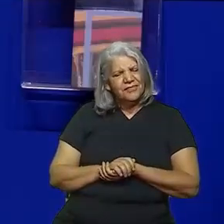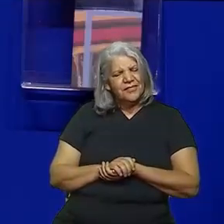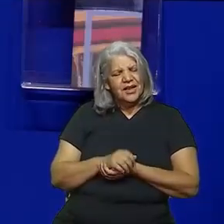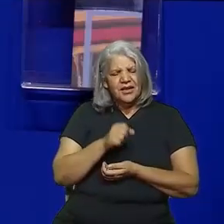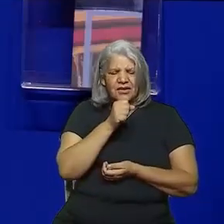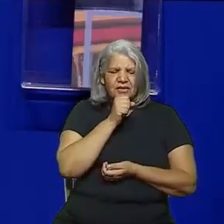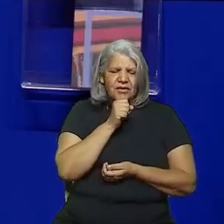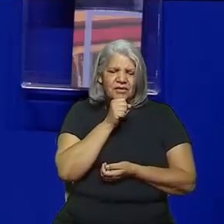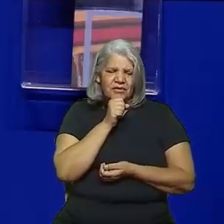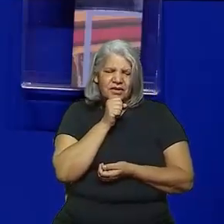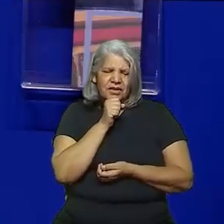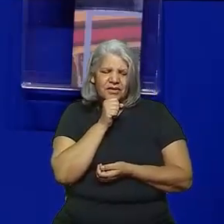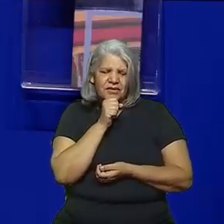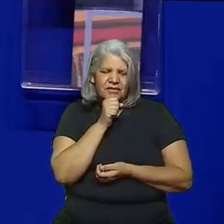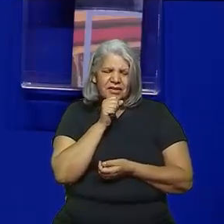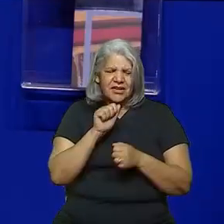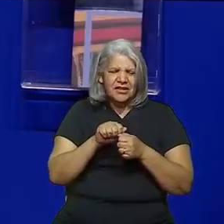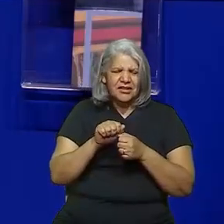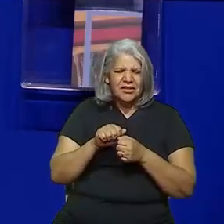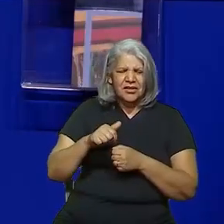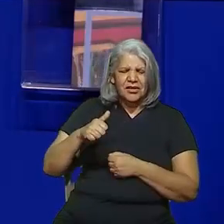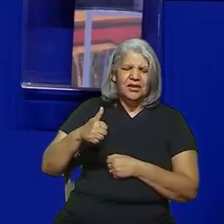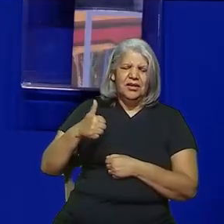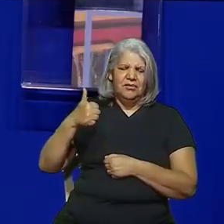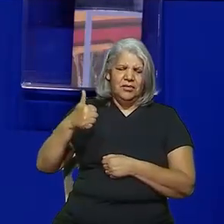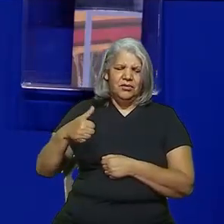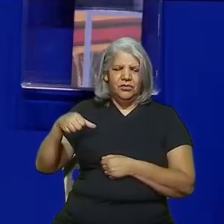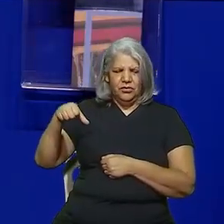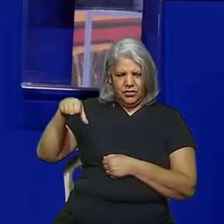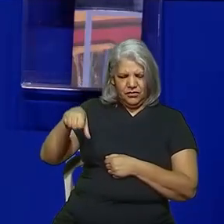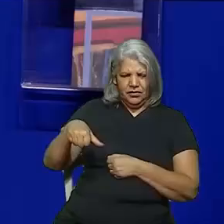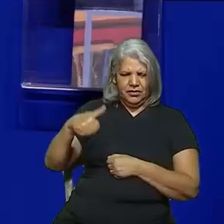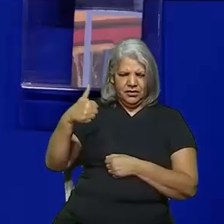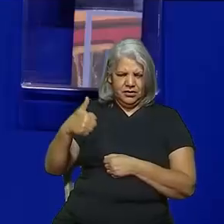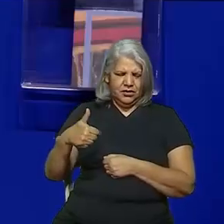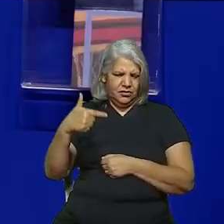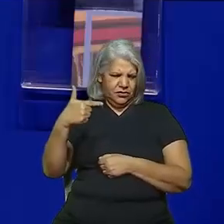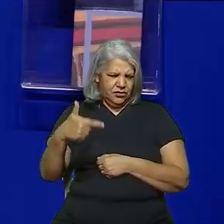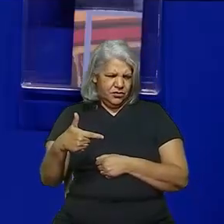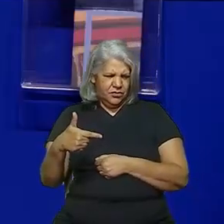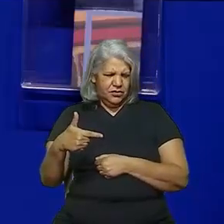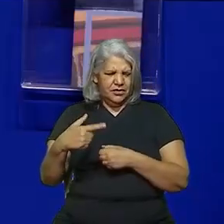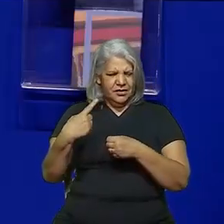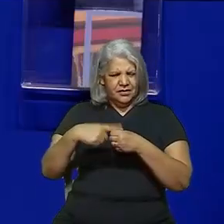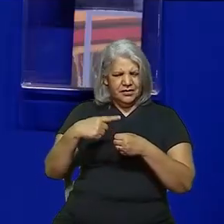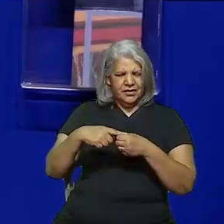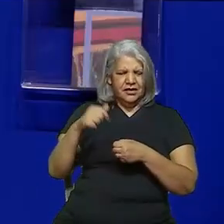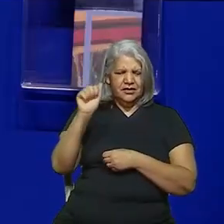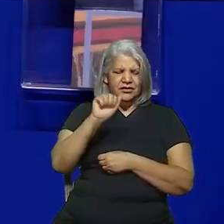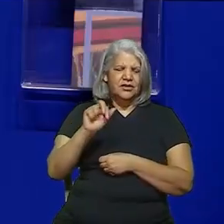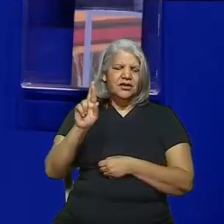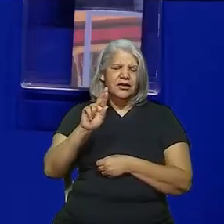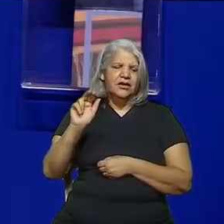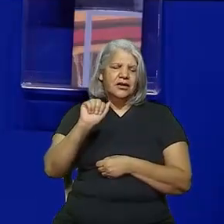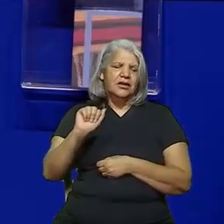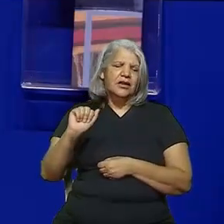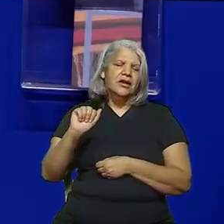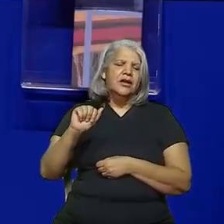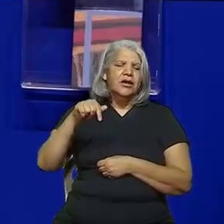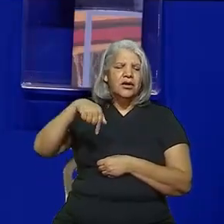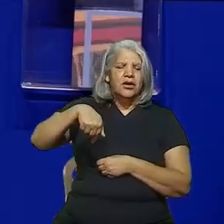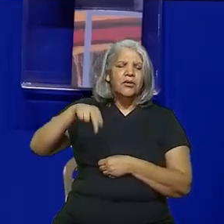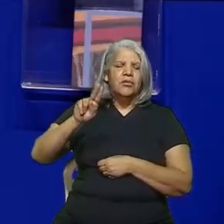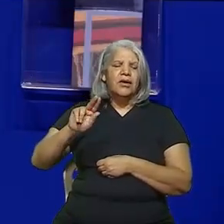em 1912, numa cidade ao lado de Araraquara, onde eles moravam, e onde nem tinha